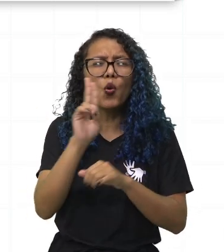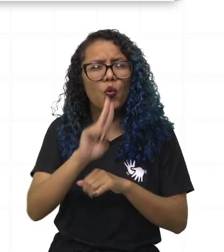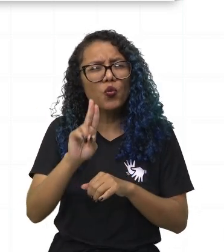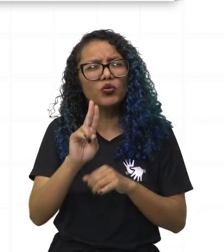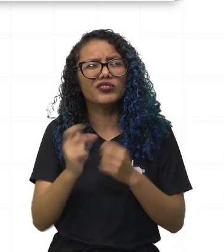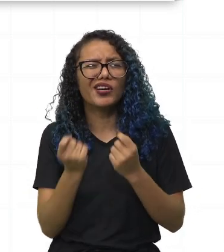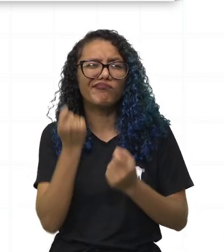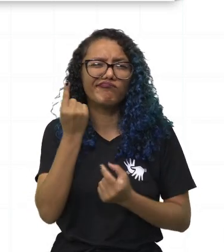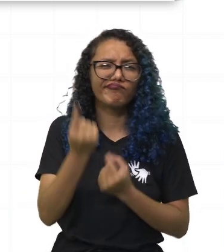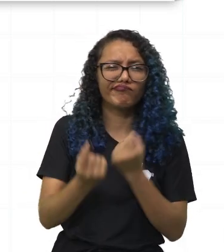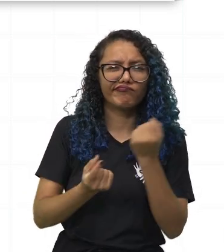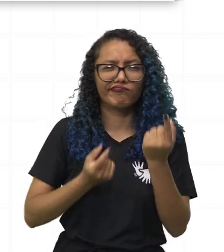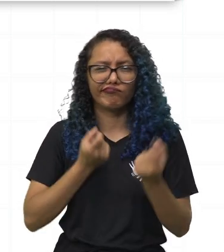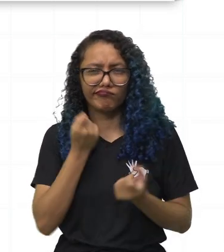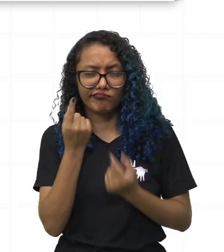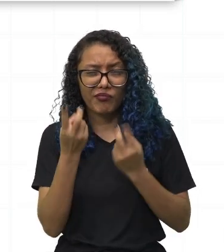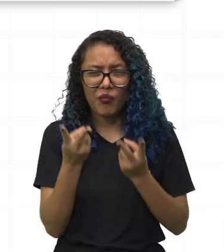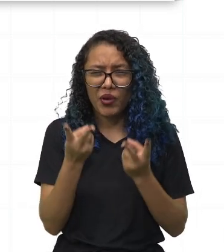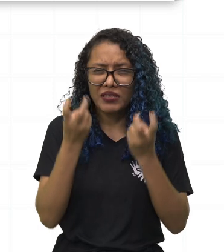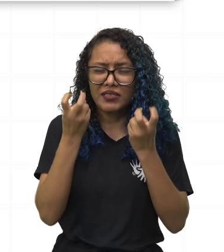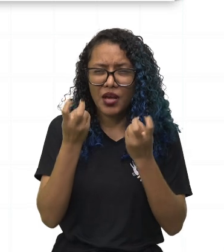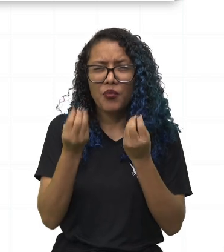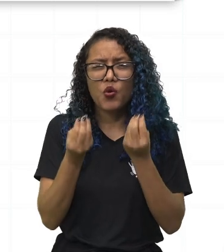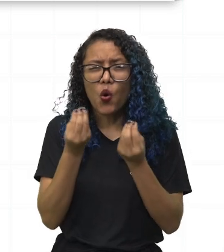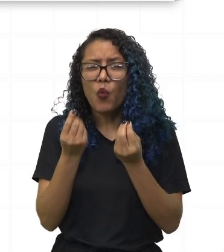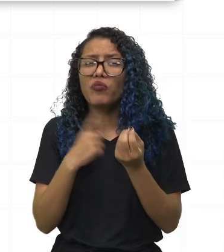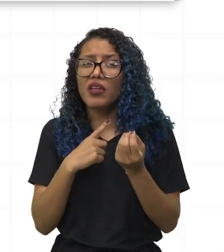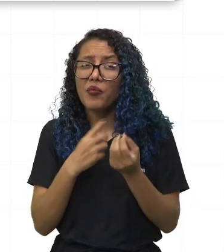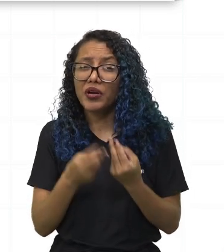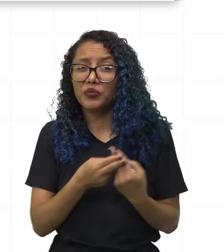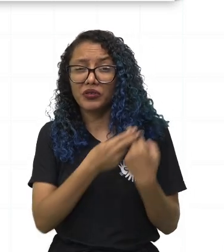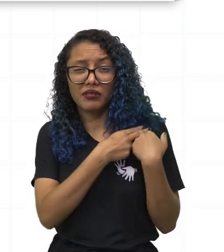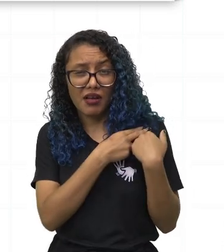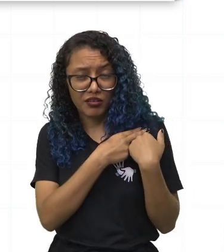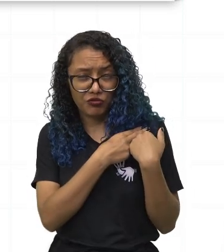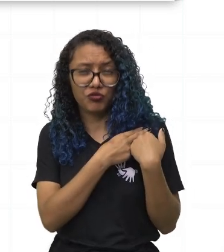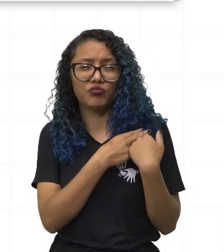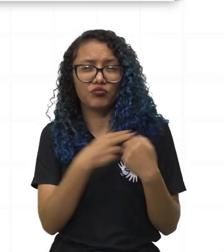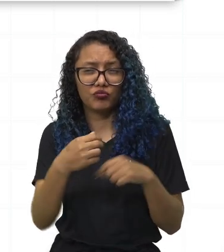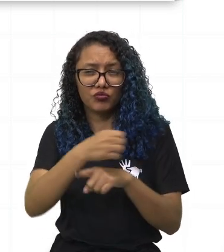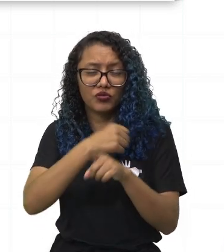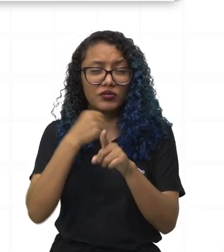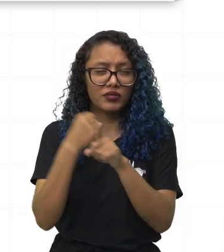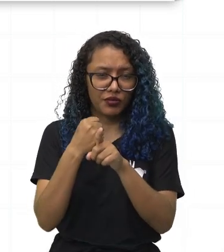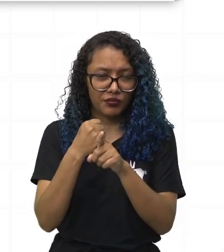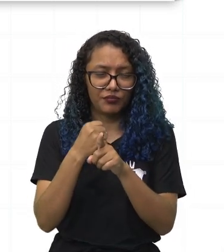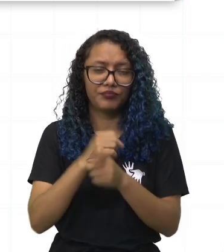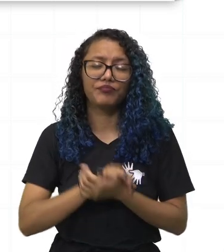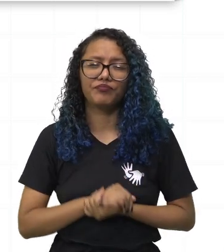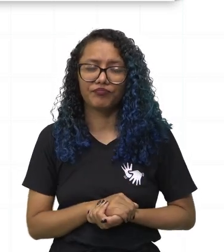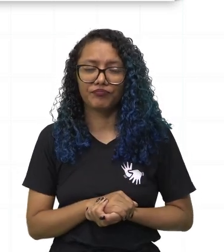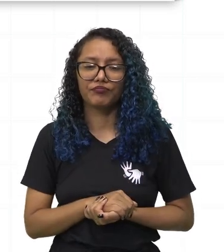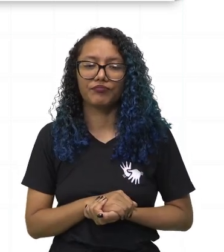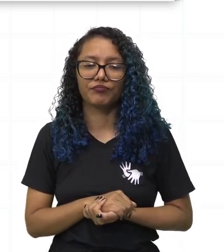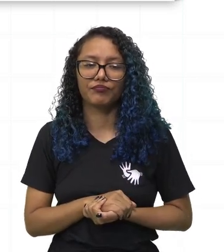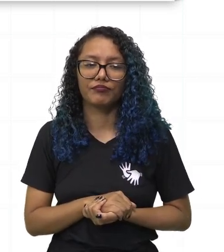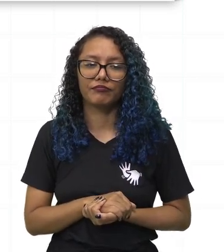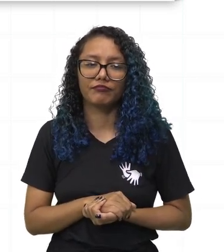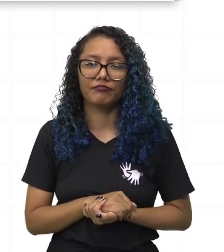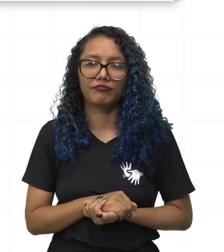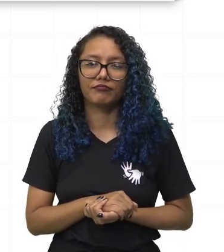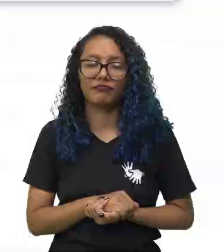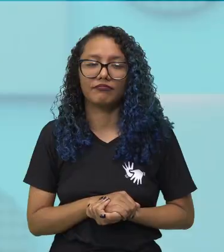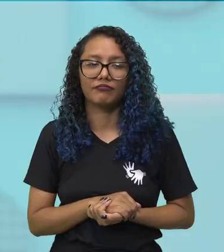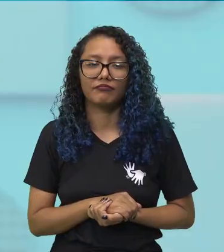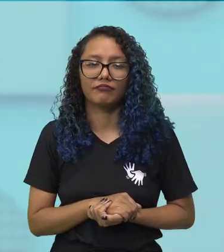como ela carrega uma questão social, uma questão histórica, certo? Então, os gêneros textuais aí, ele vai